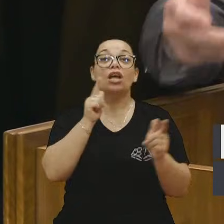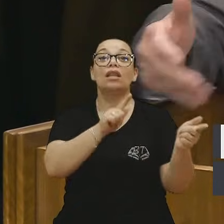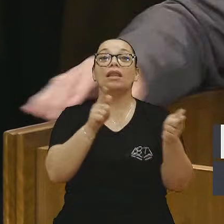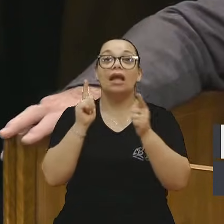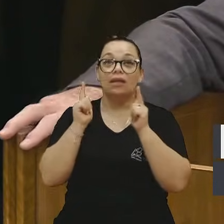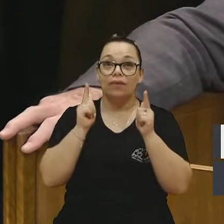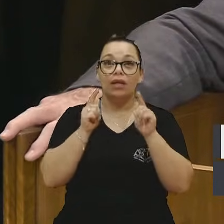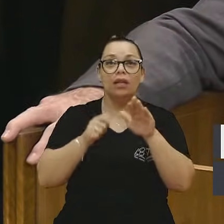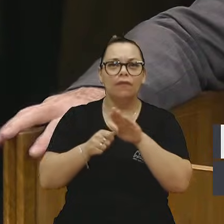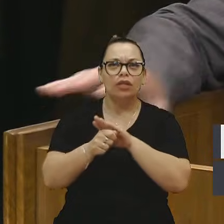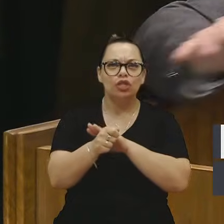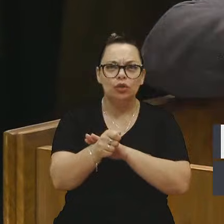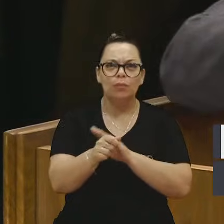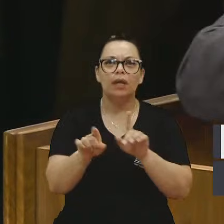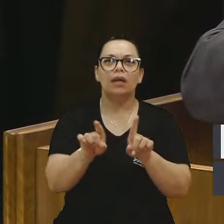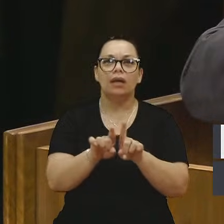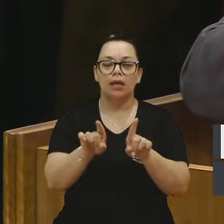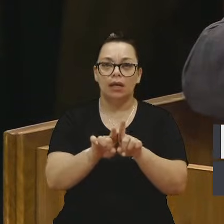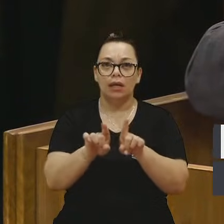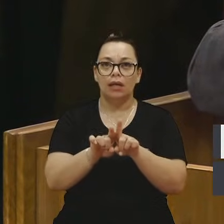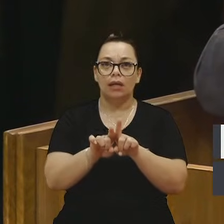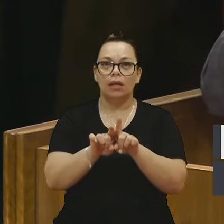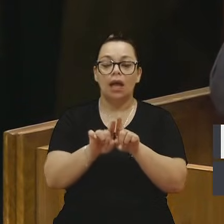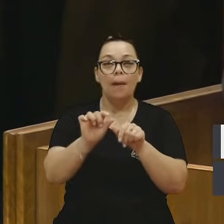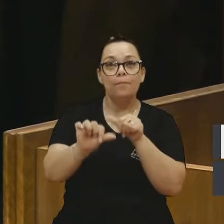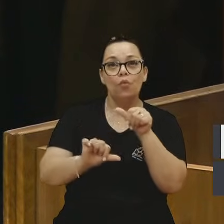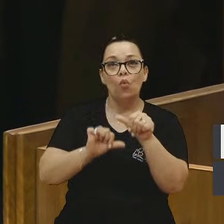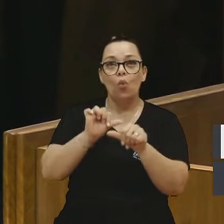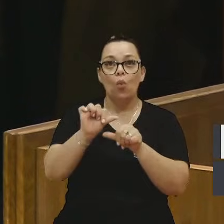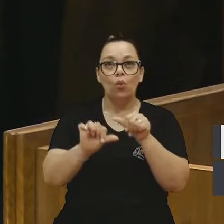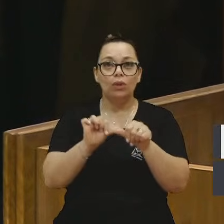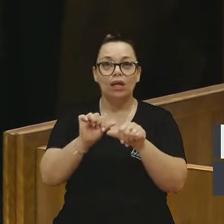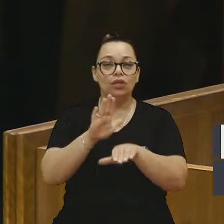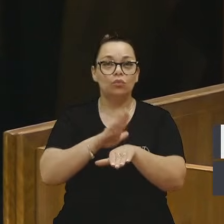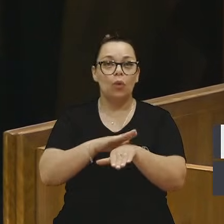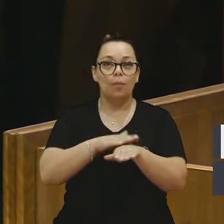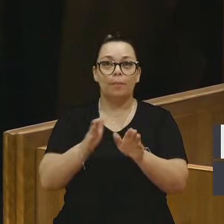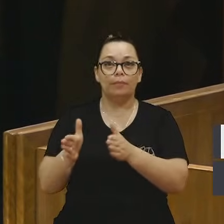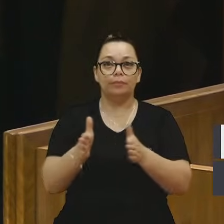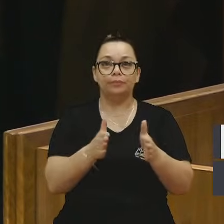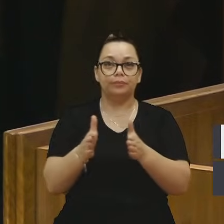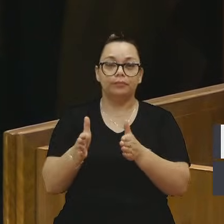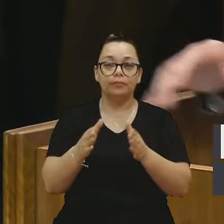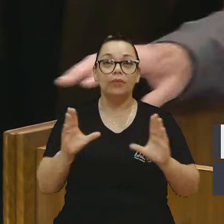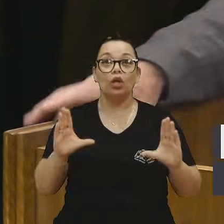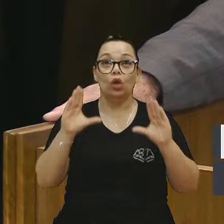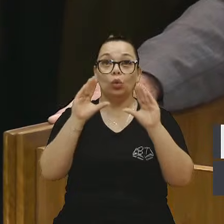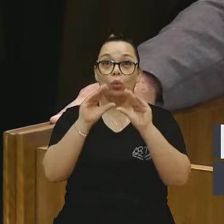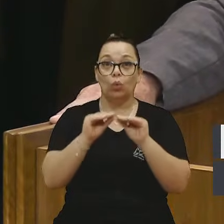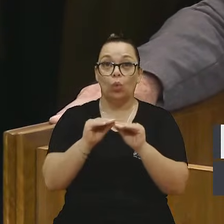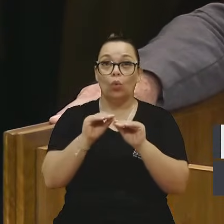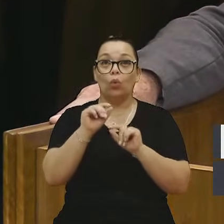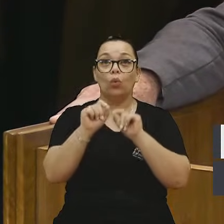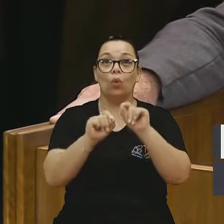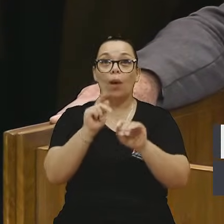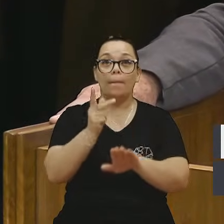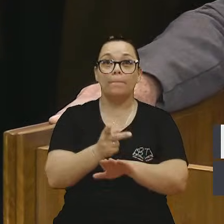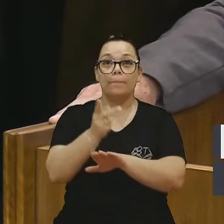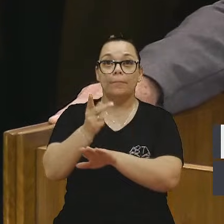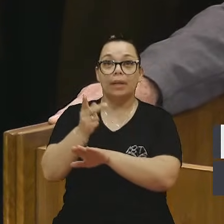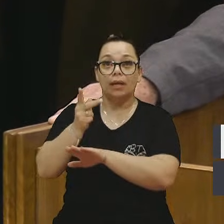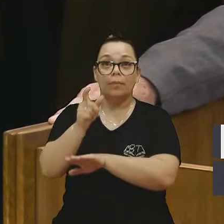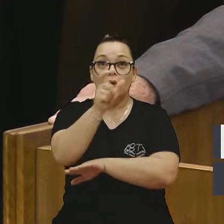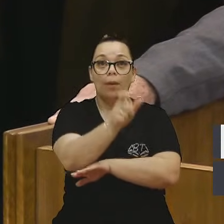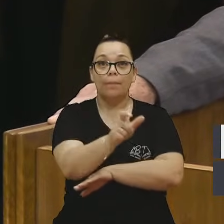chama-se investimento, chama-se mudança de chave. E nesta noite, em que nós iremos premiar